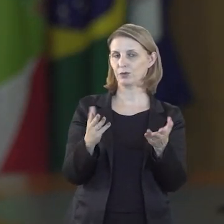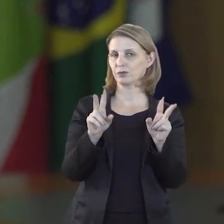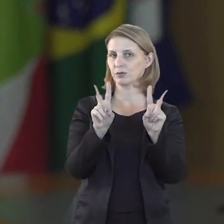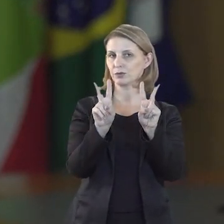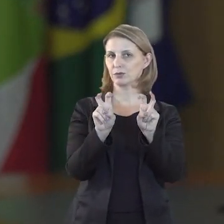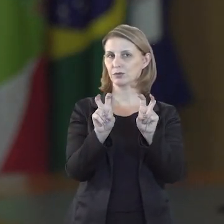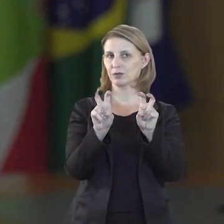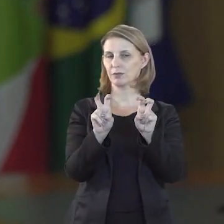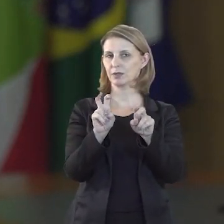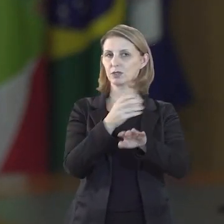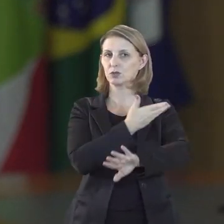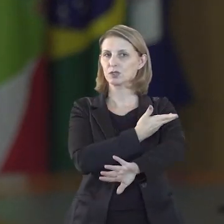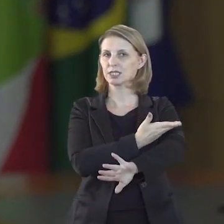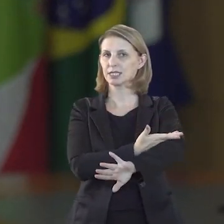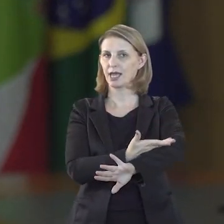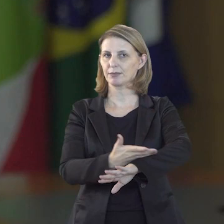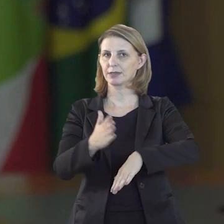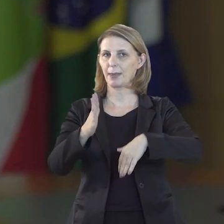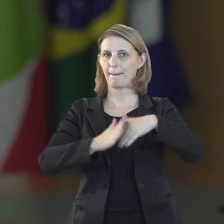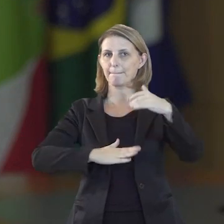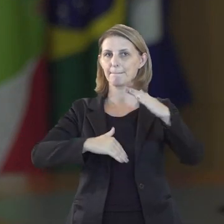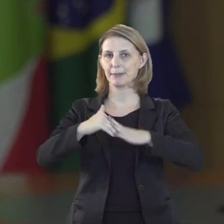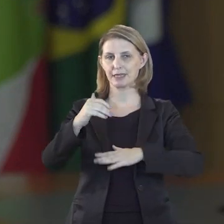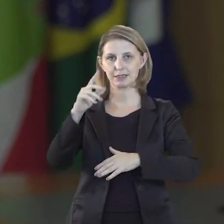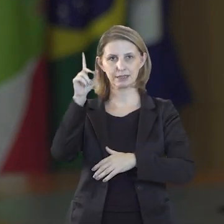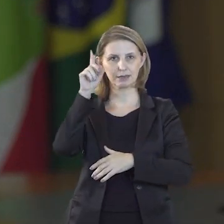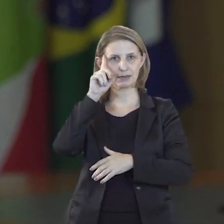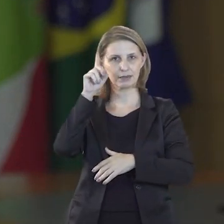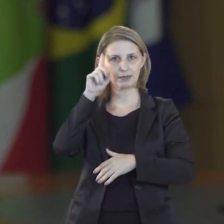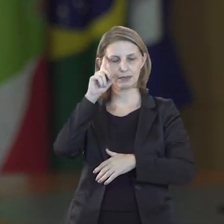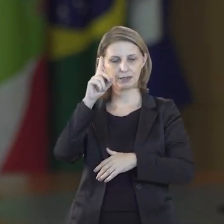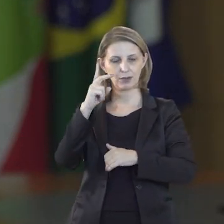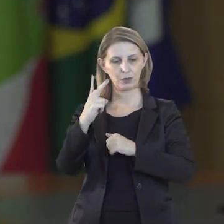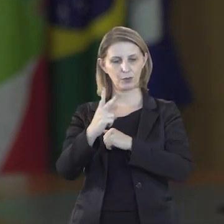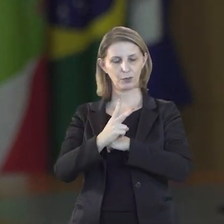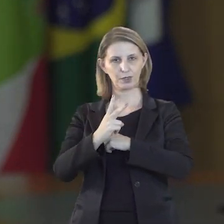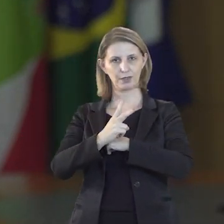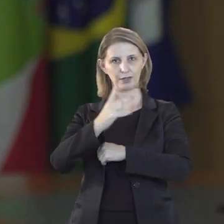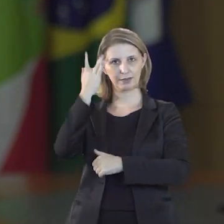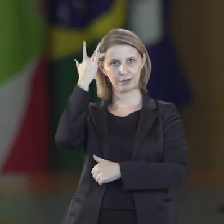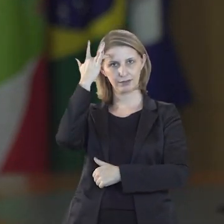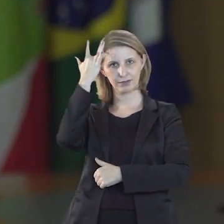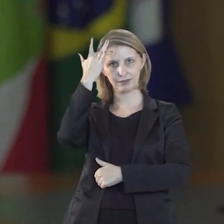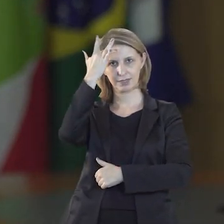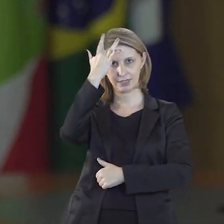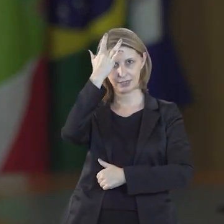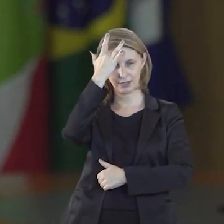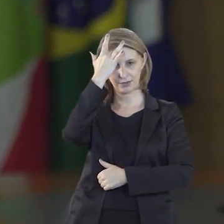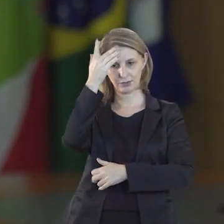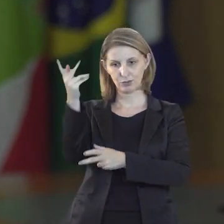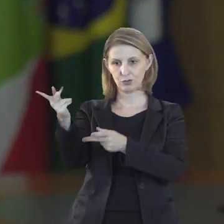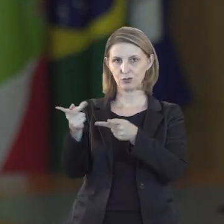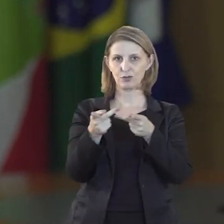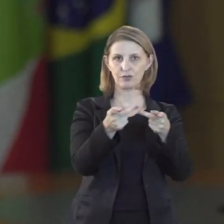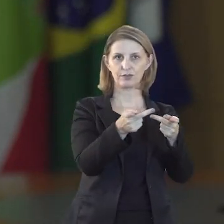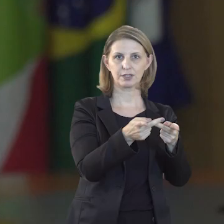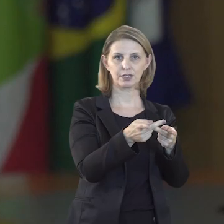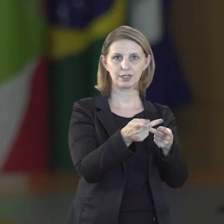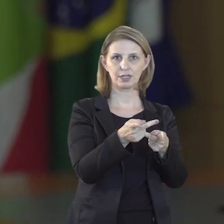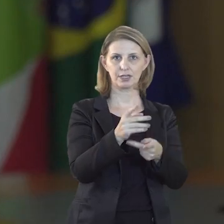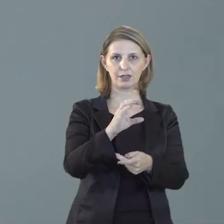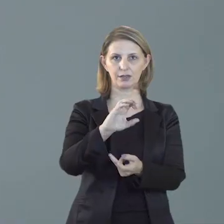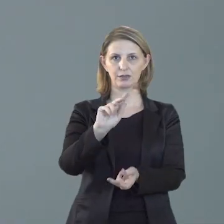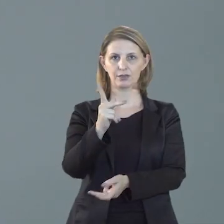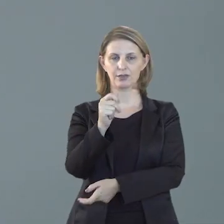Hoje nós vamos abordar os hábitos e as práticas diárias para a manutenção da saúde mental. Os nossos convidados